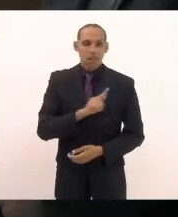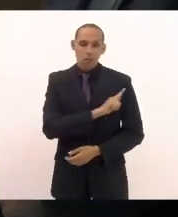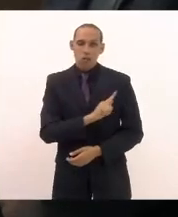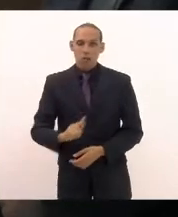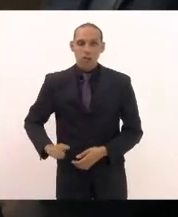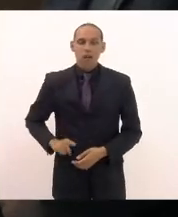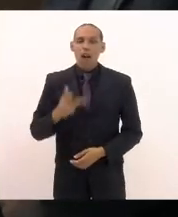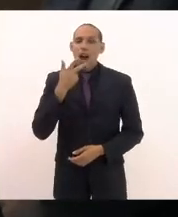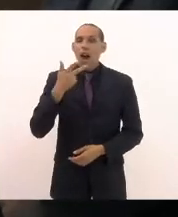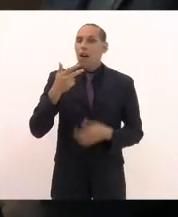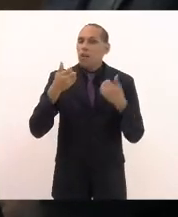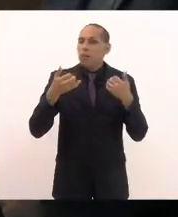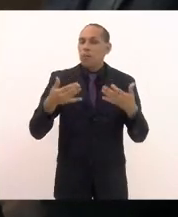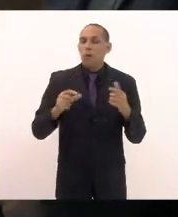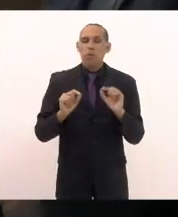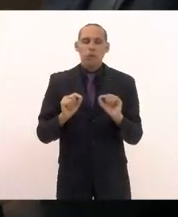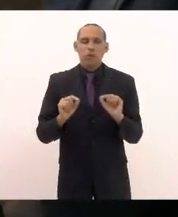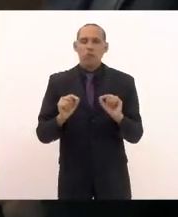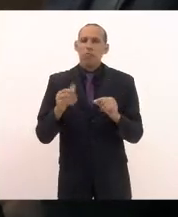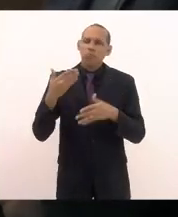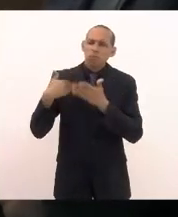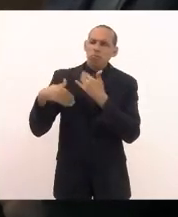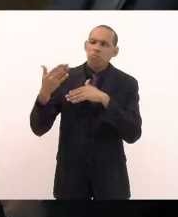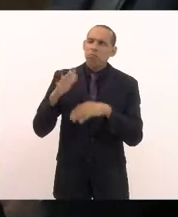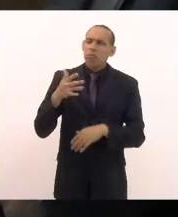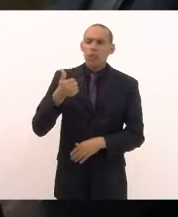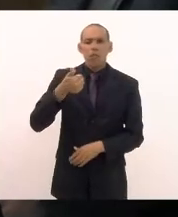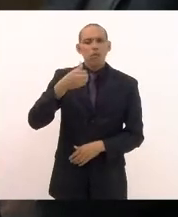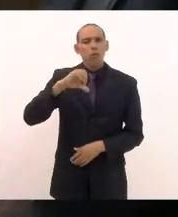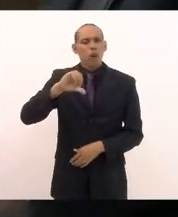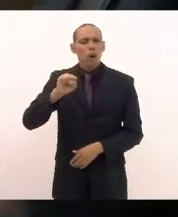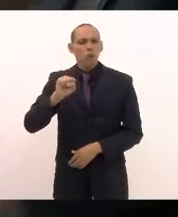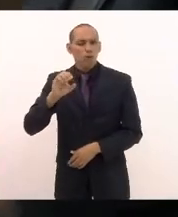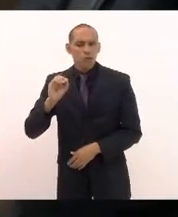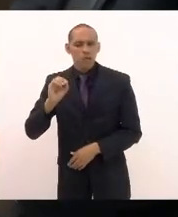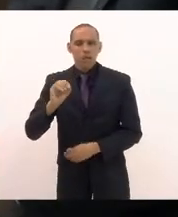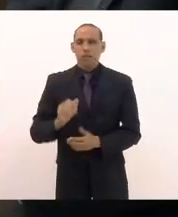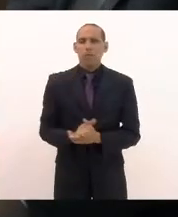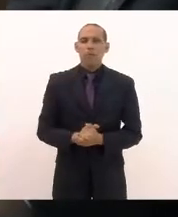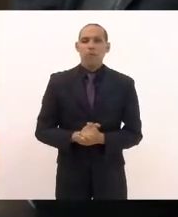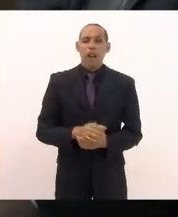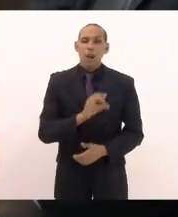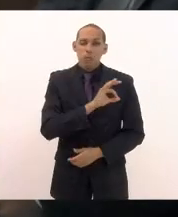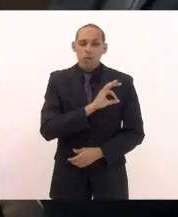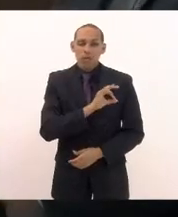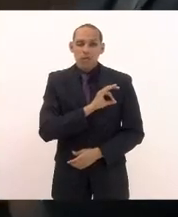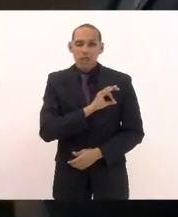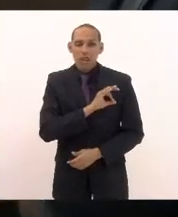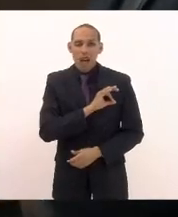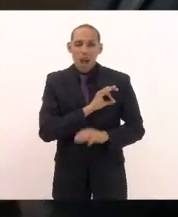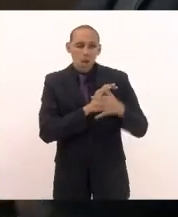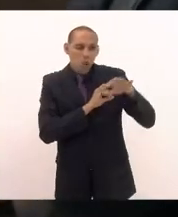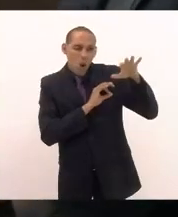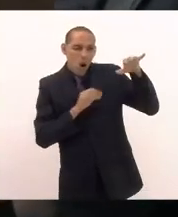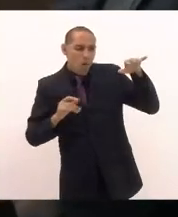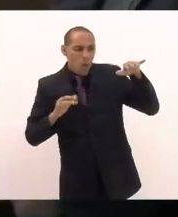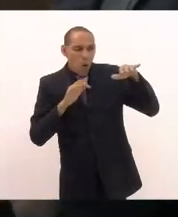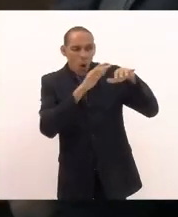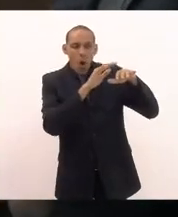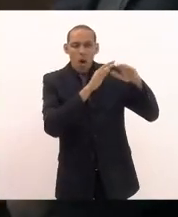seguinte, se eu não me engano, na década de 80, policial não vai subir morro em favela.